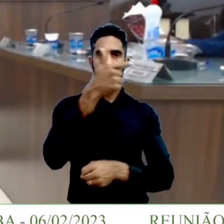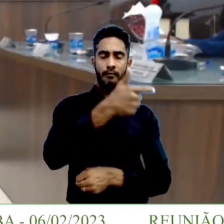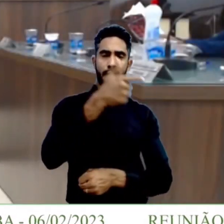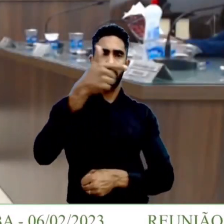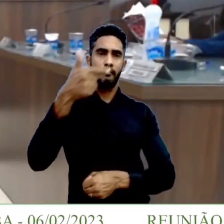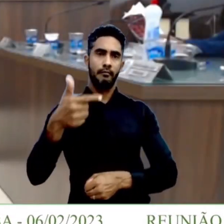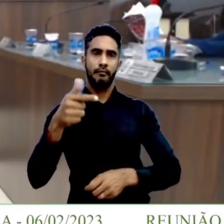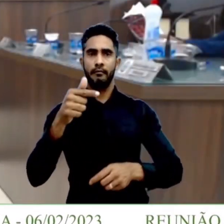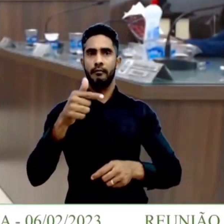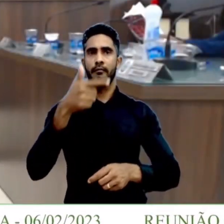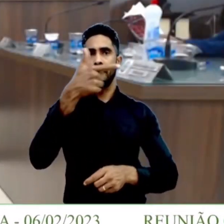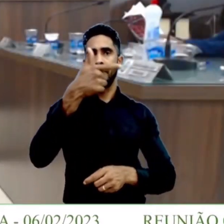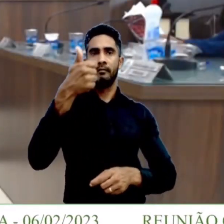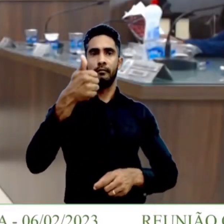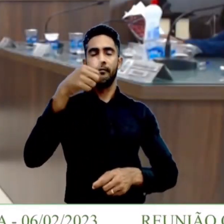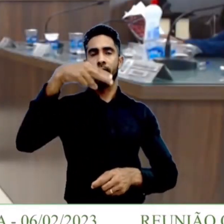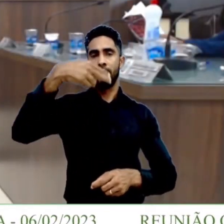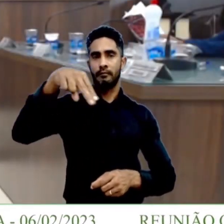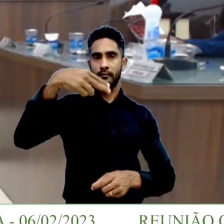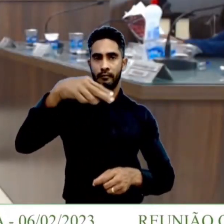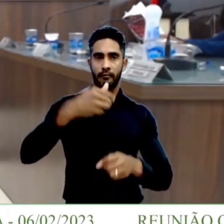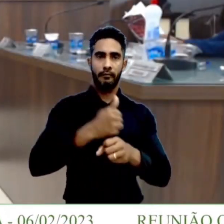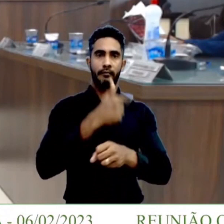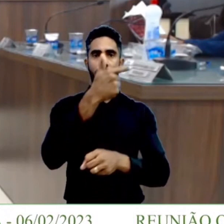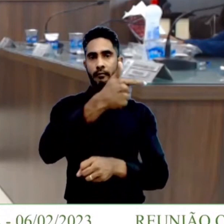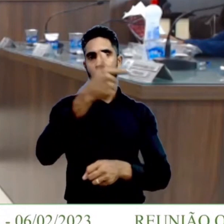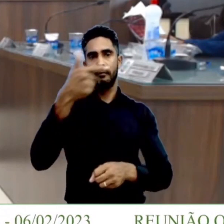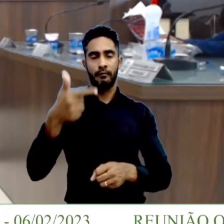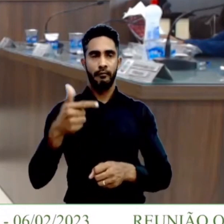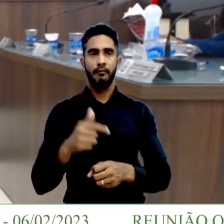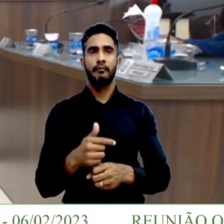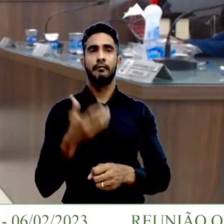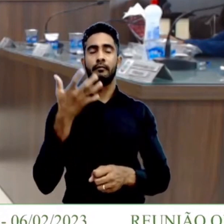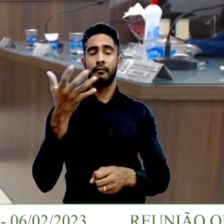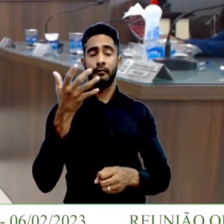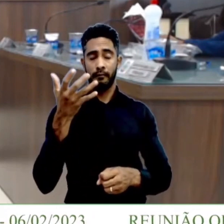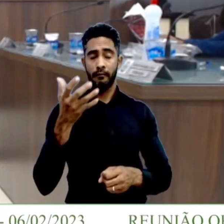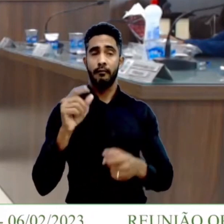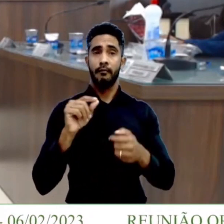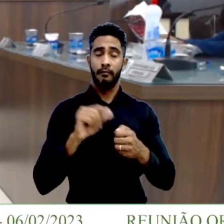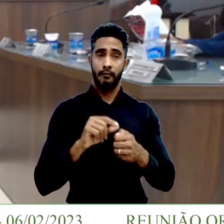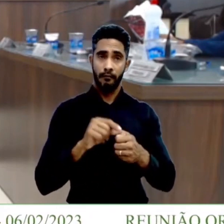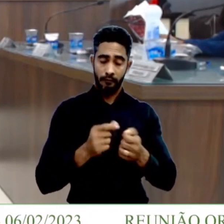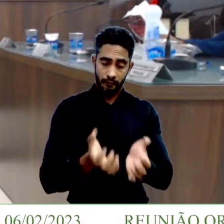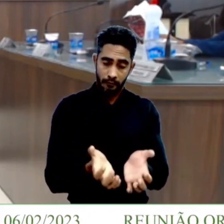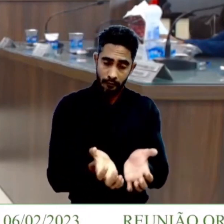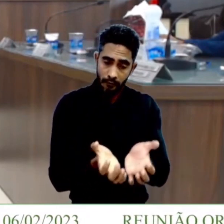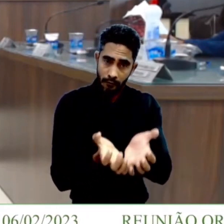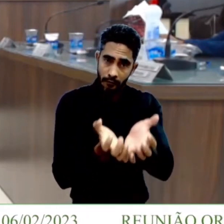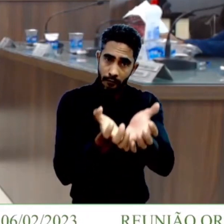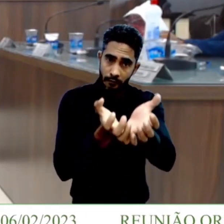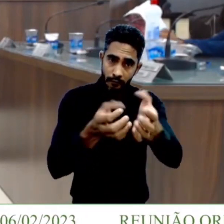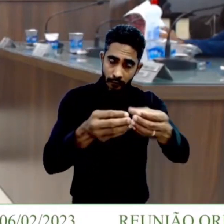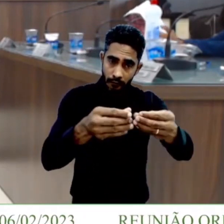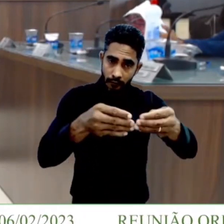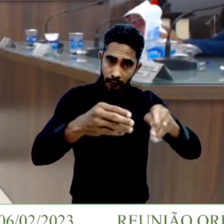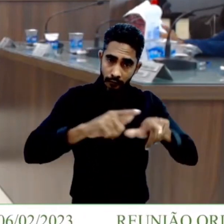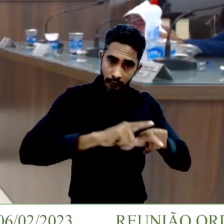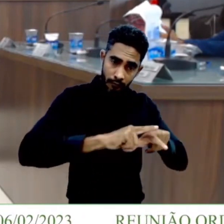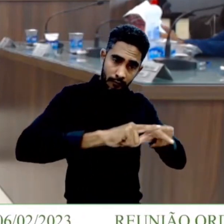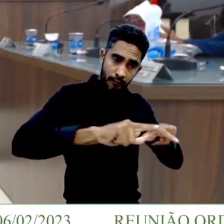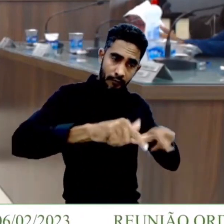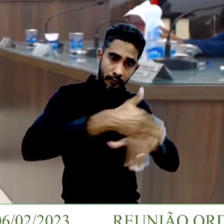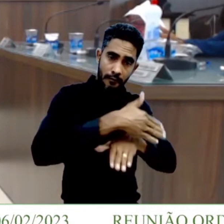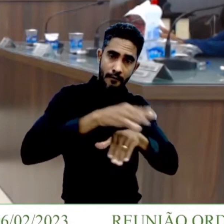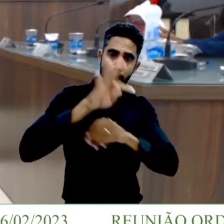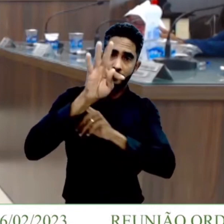2022, de 21 de novembro de 2022, requerer que seja realizado patrulhamento e cascalhamento da rua